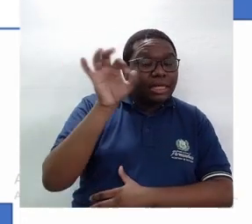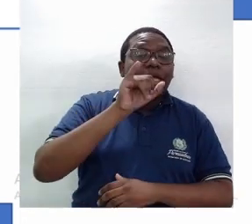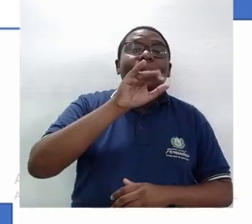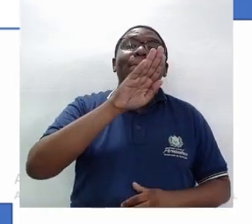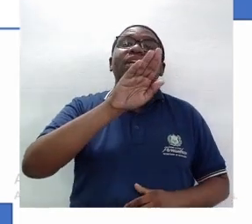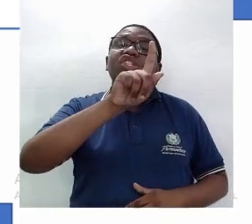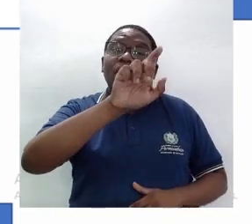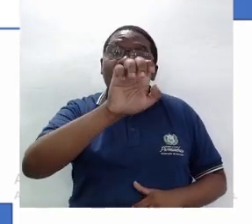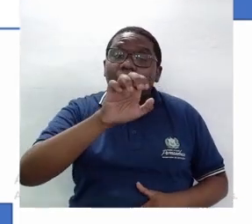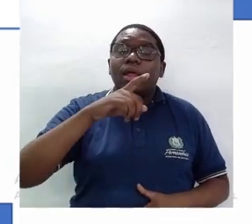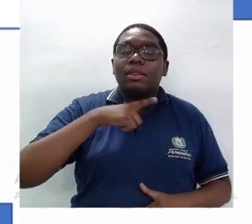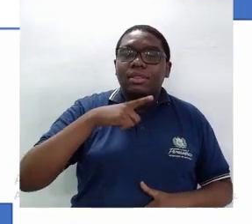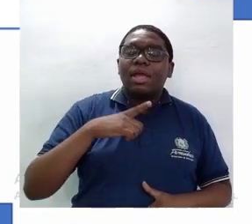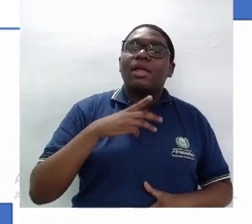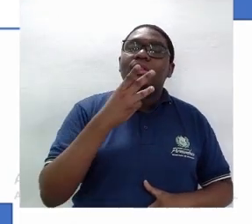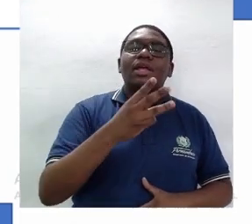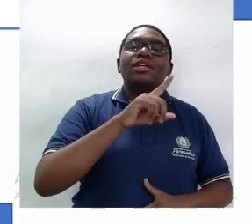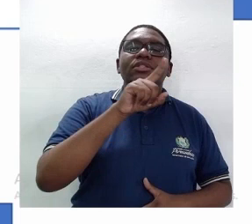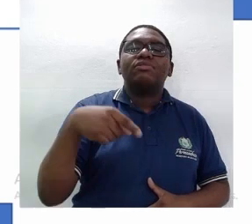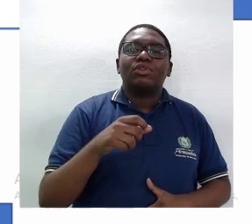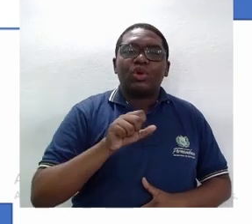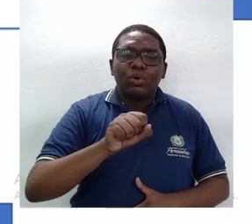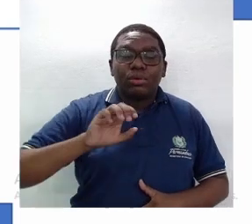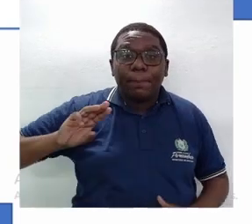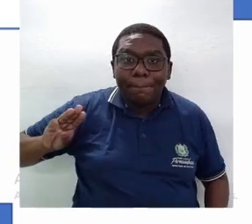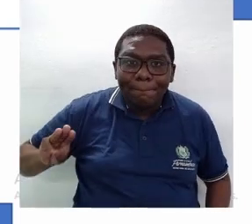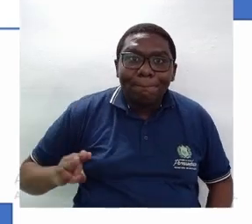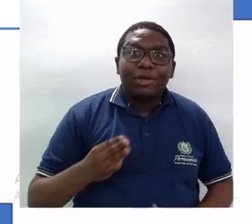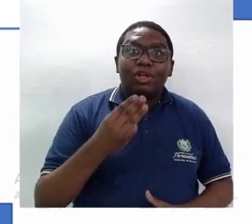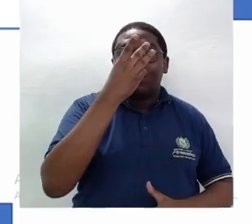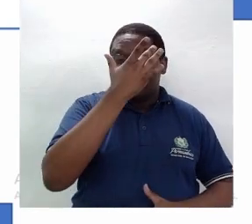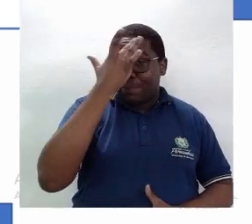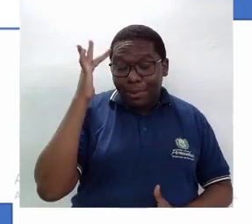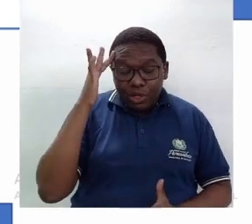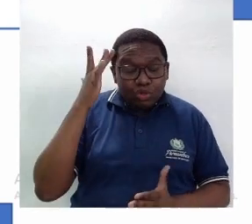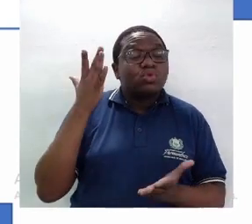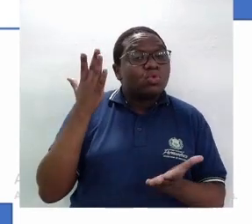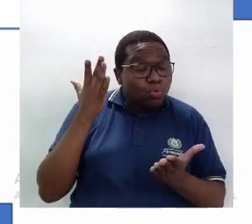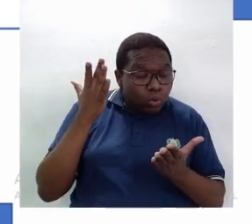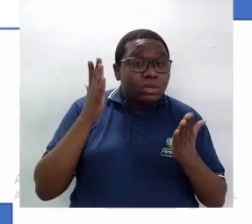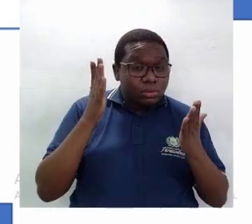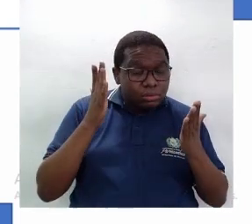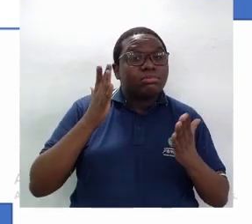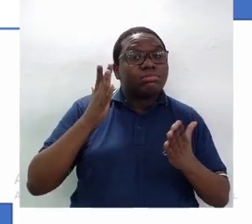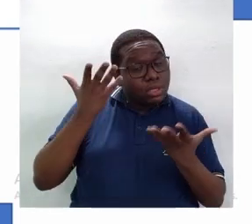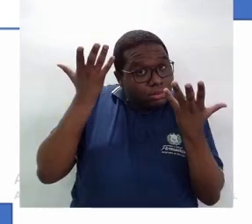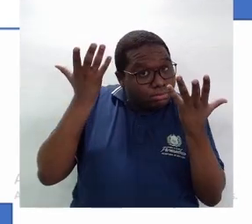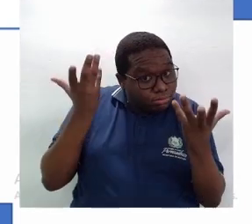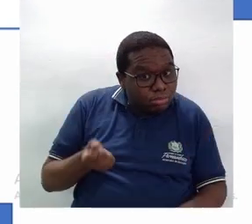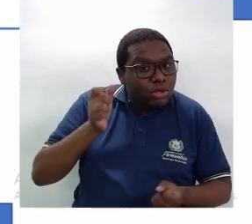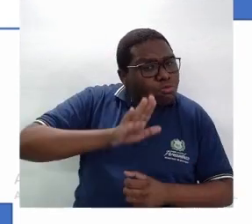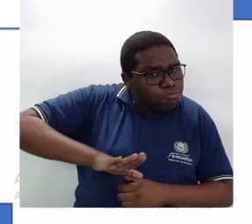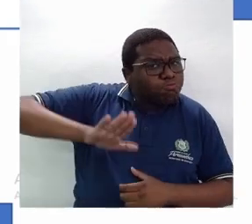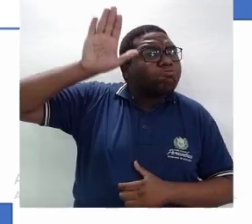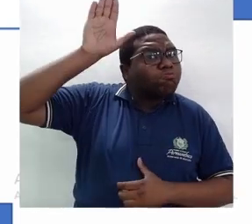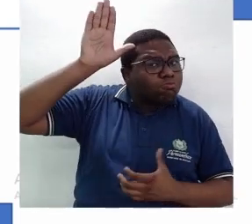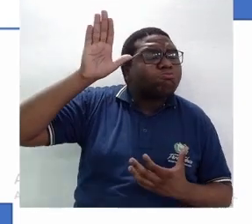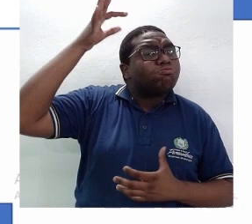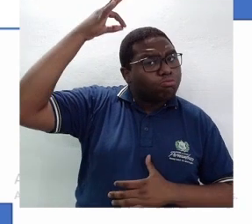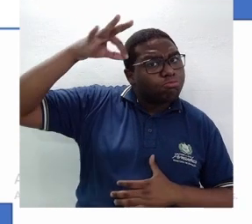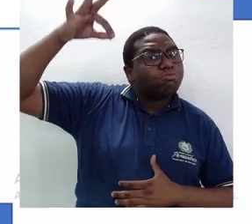tem 3,8 milhões de fiéis autodeclarados, segundo o